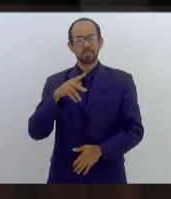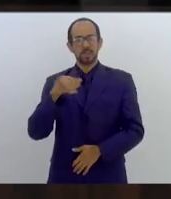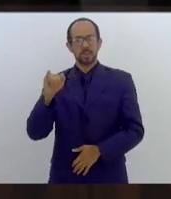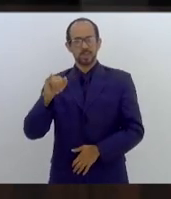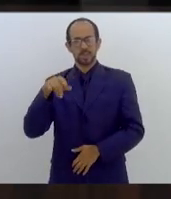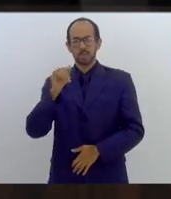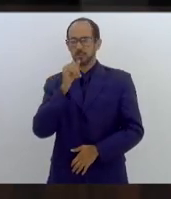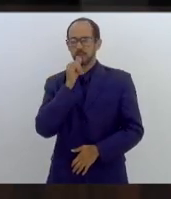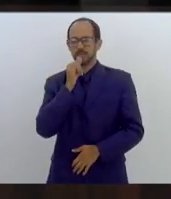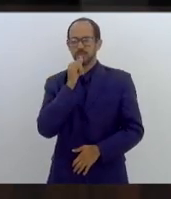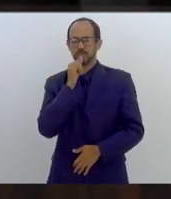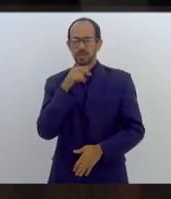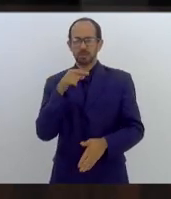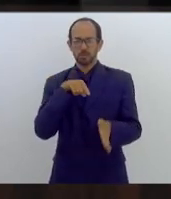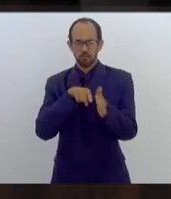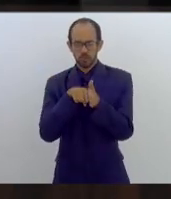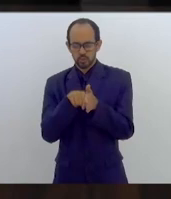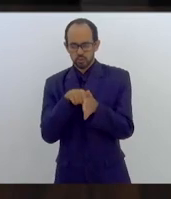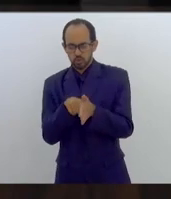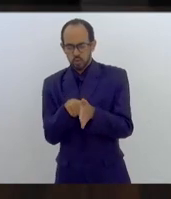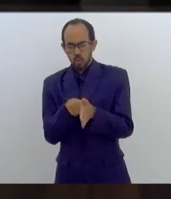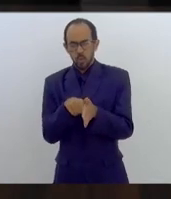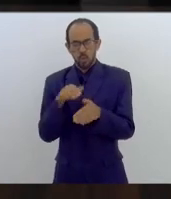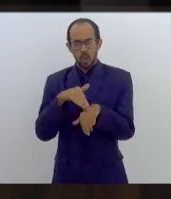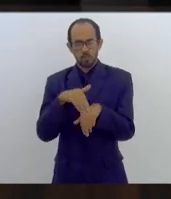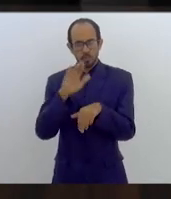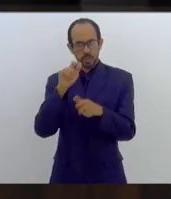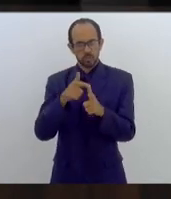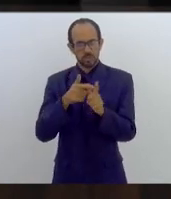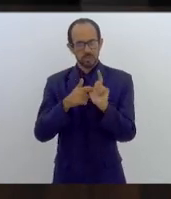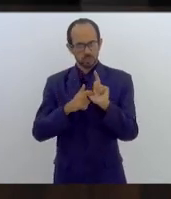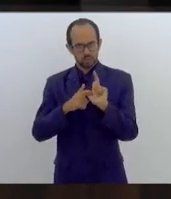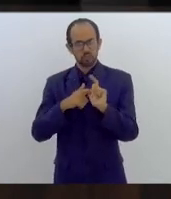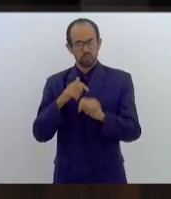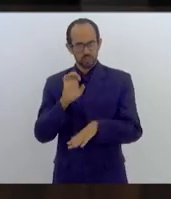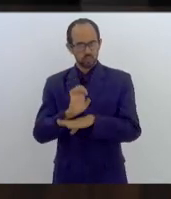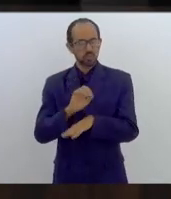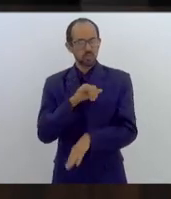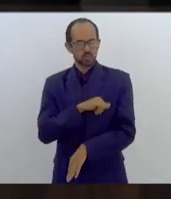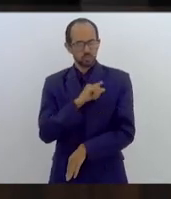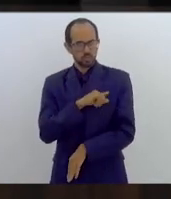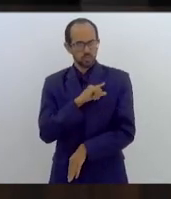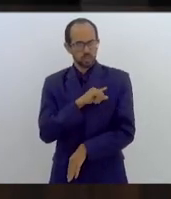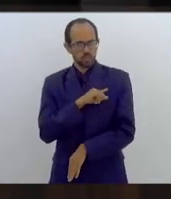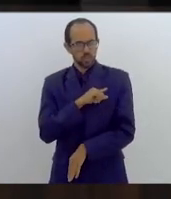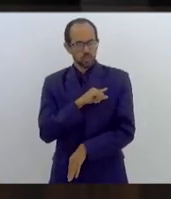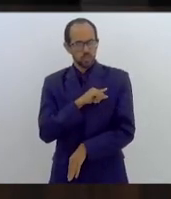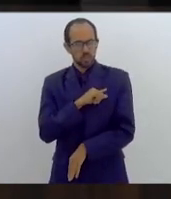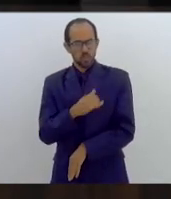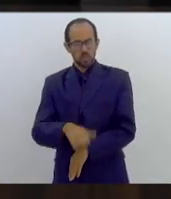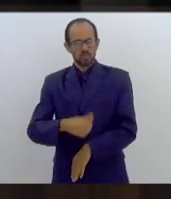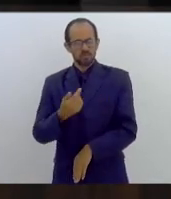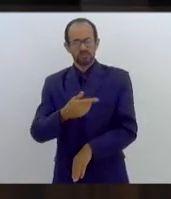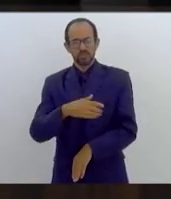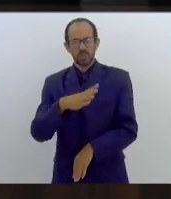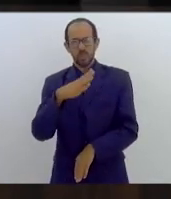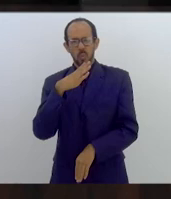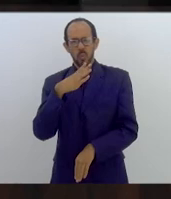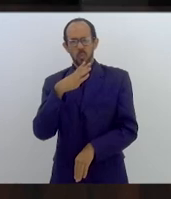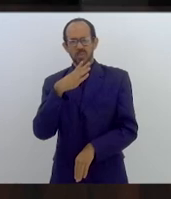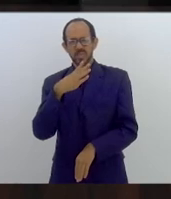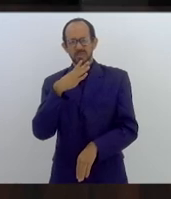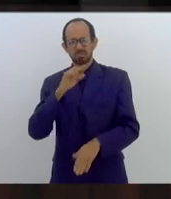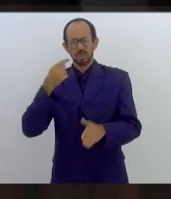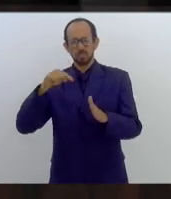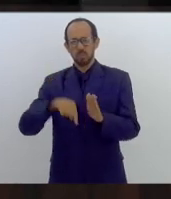que recentemente investigou o crescimento da dívida pública do Estado. Profundo conhecedor do seu ofício, nosso homenageado atuou